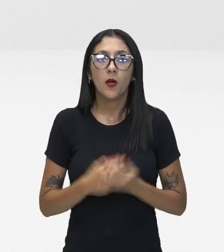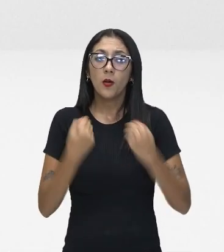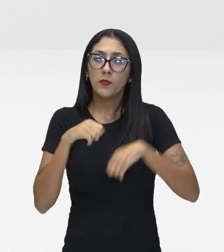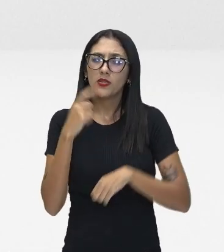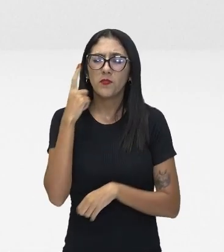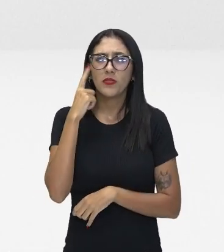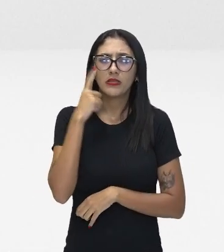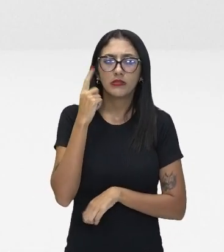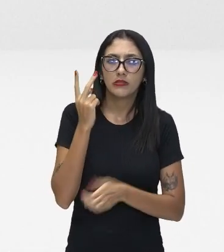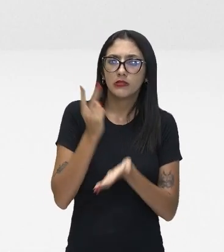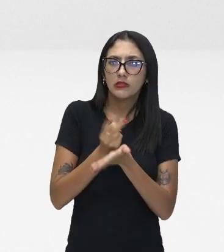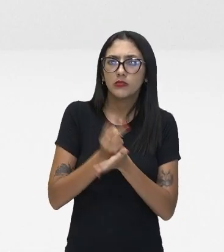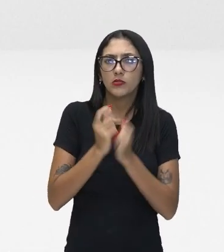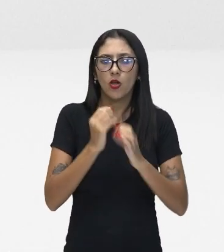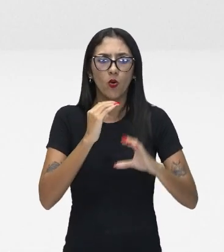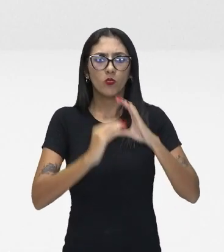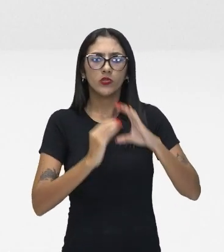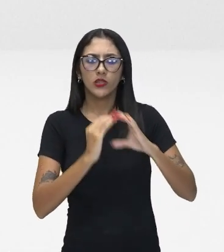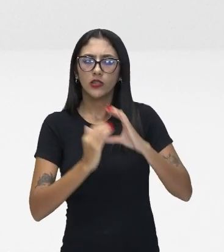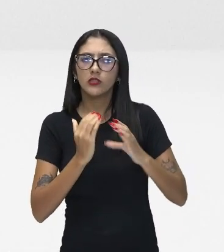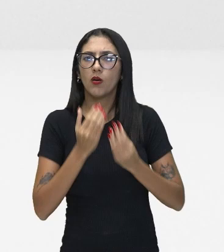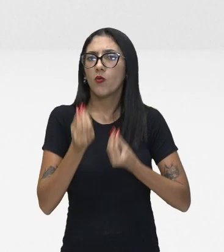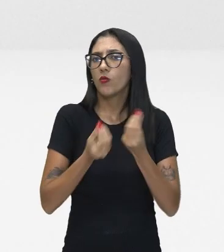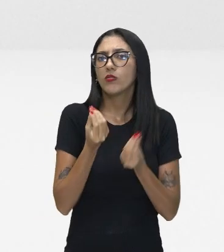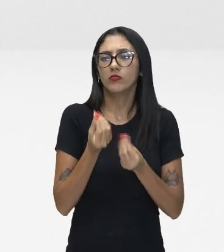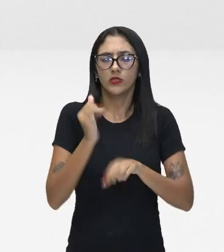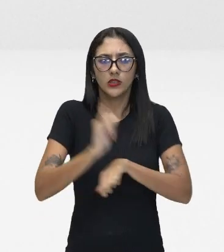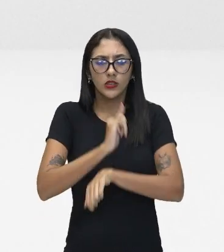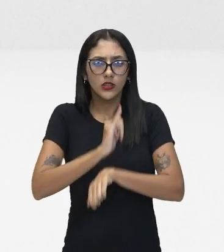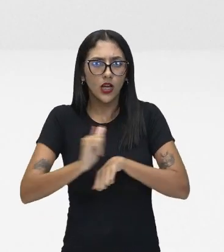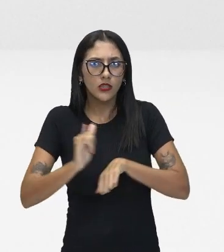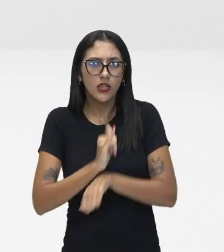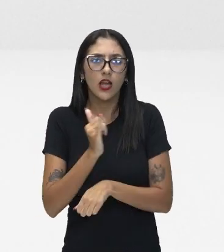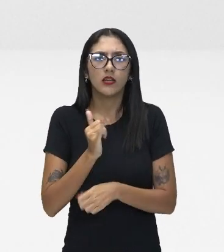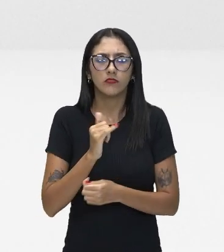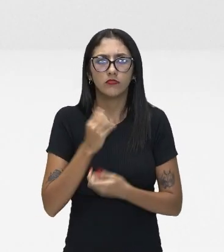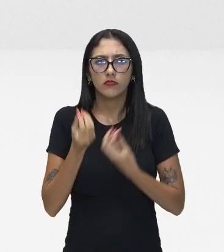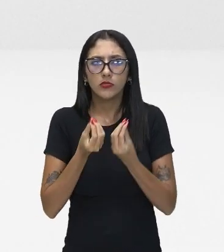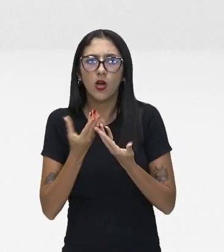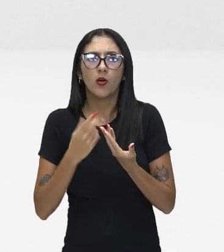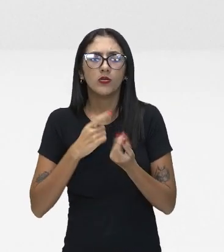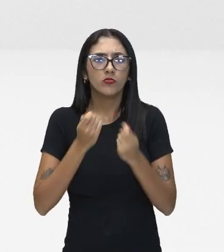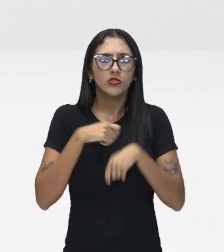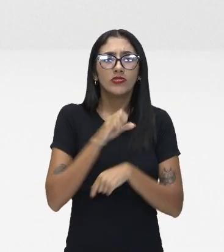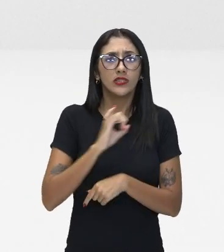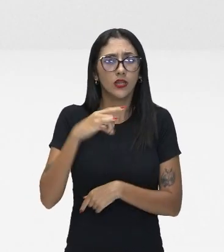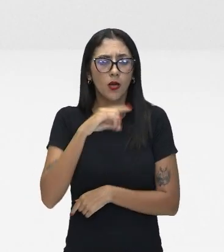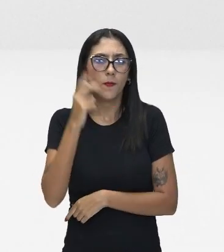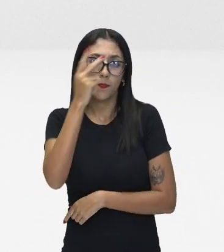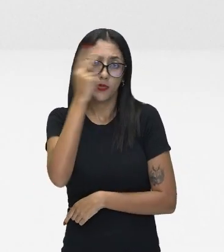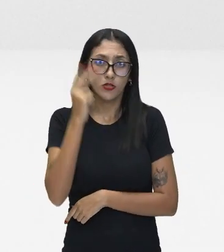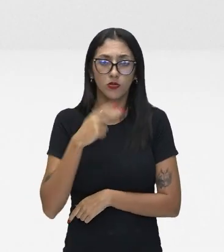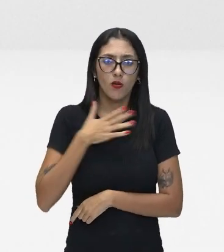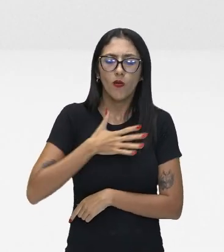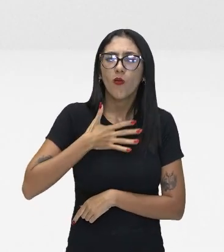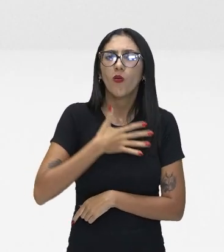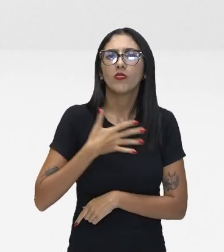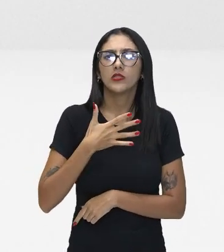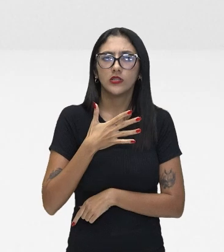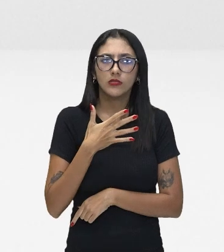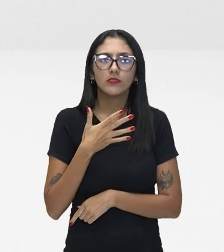de comunicação, ok? Estratégias para saber qual é o nível de satisfação do seu